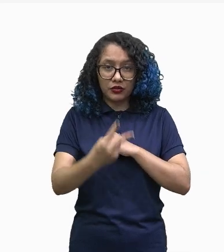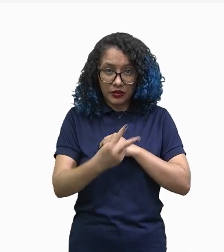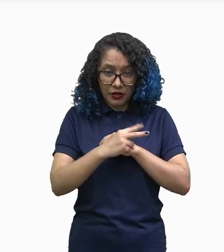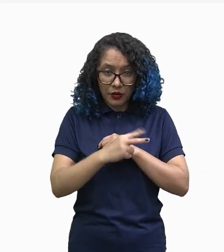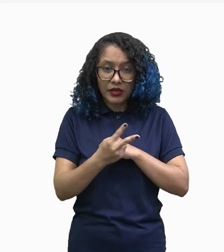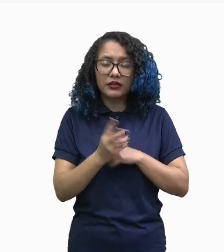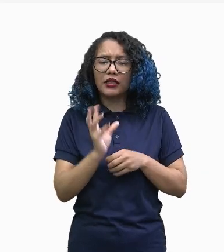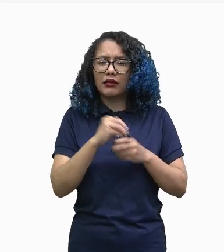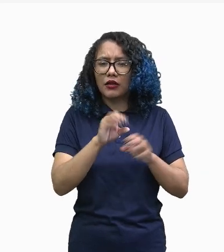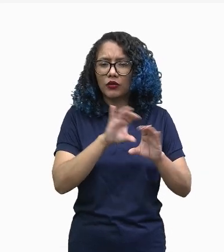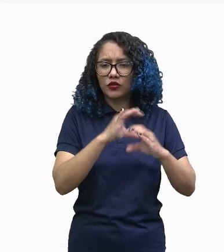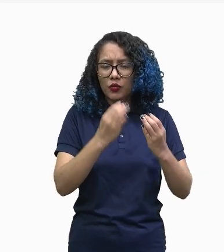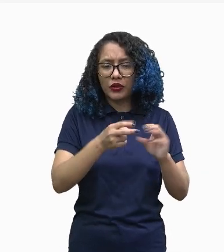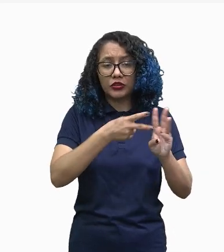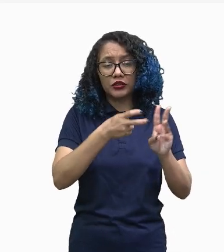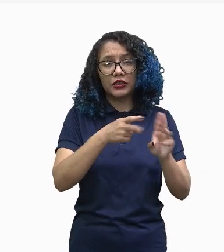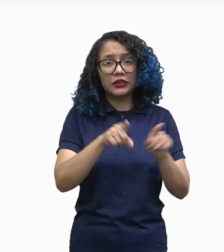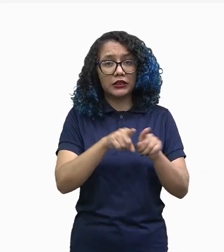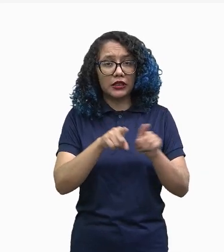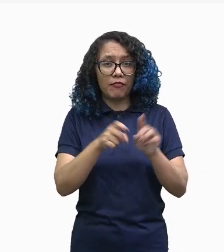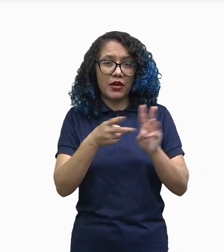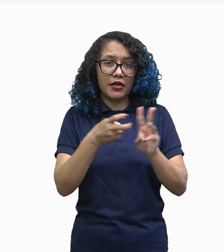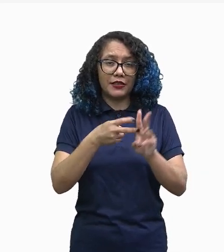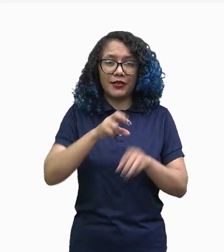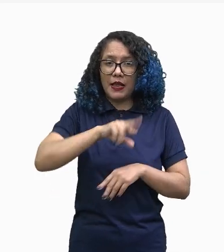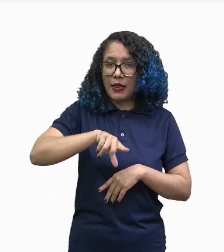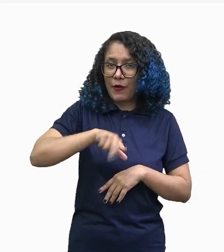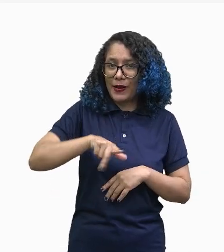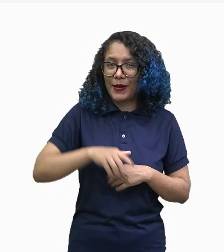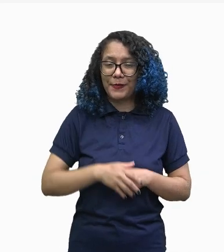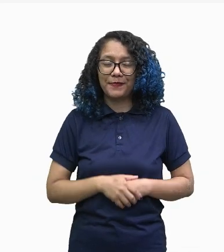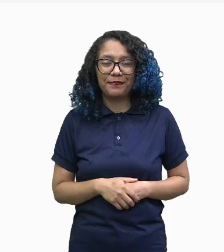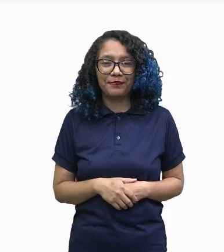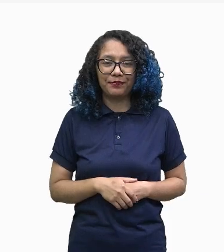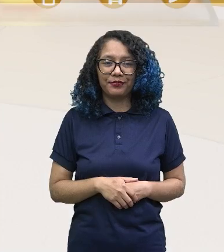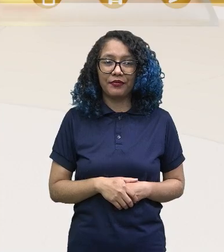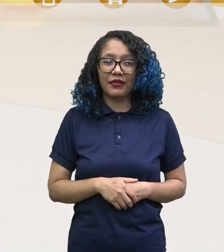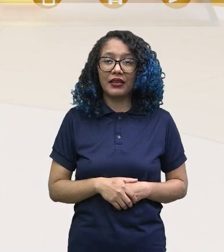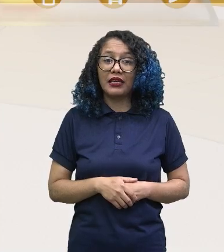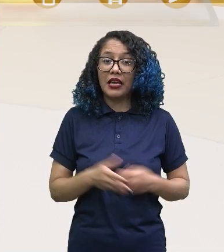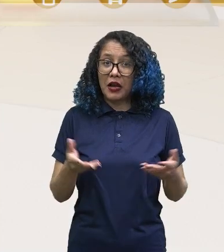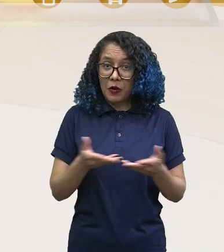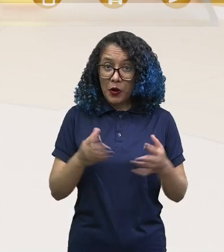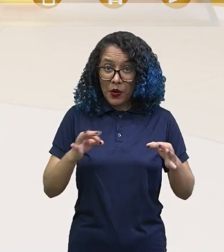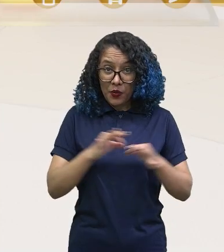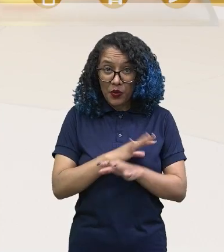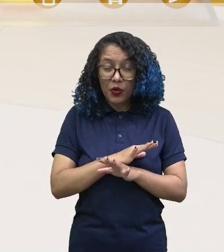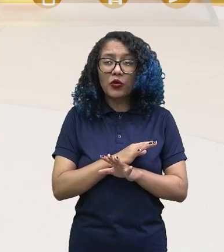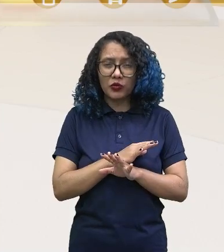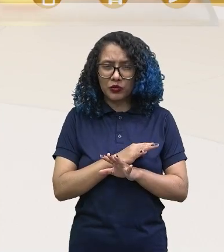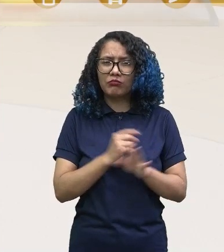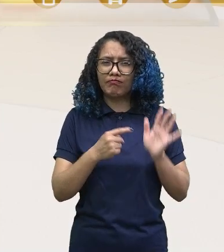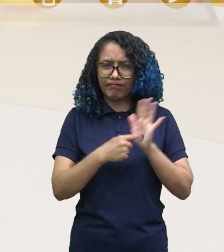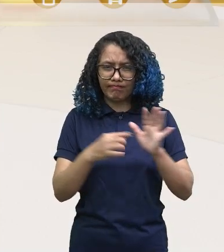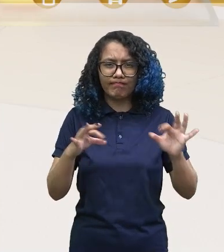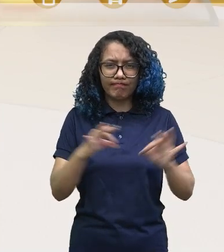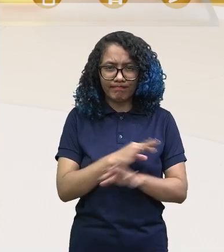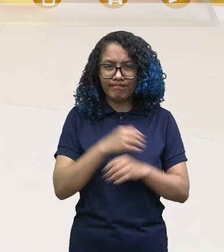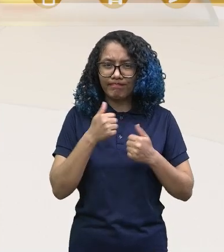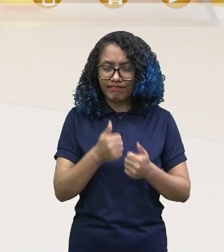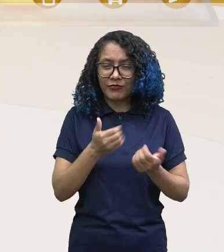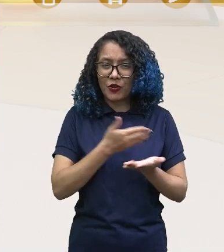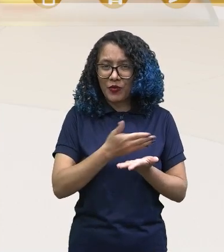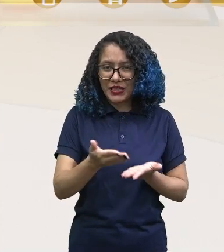seus efeitos em comunidades indígenas e não indígenas. E agora sim, pessoal, que já estamos